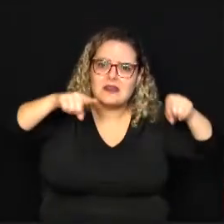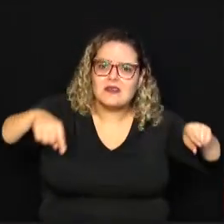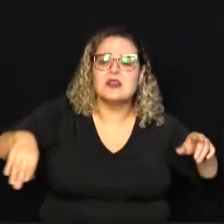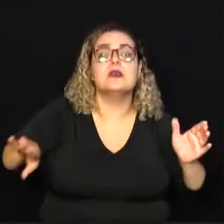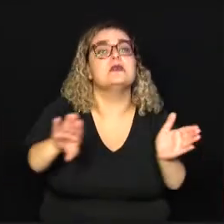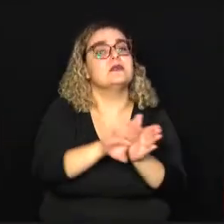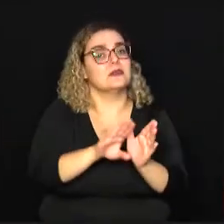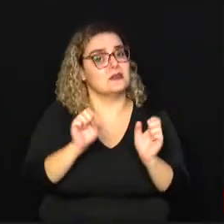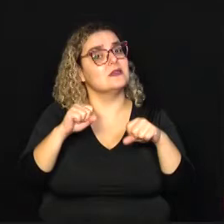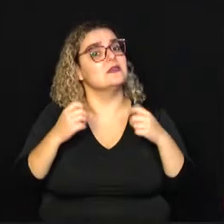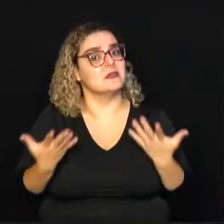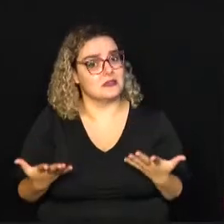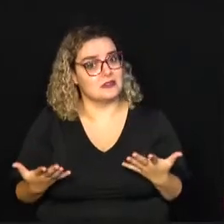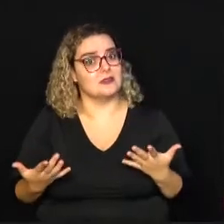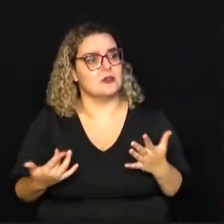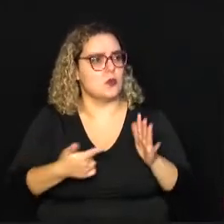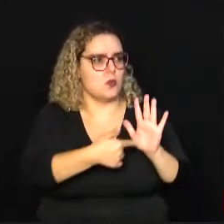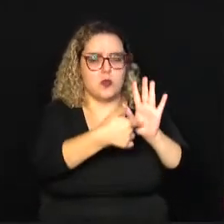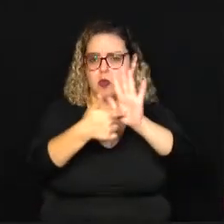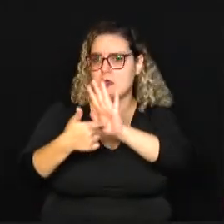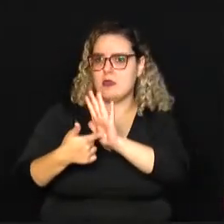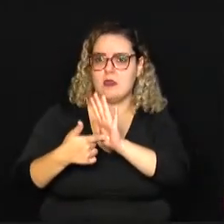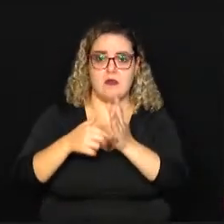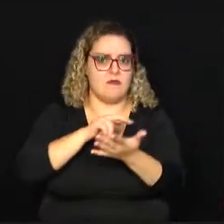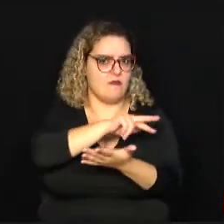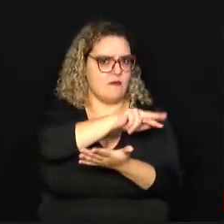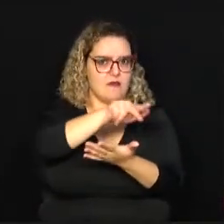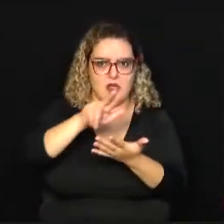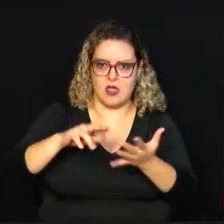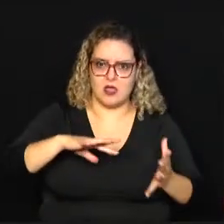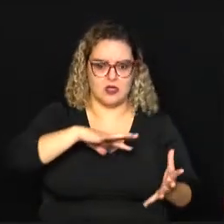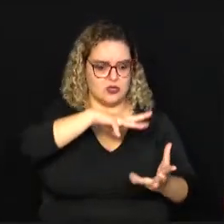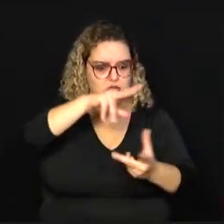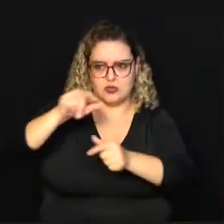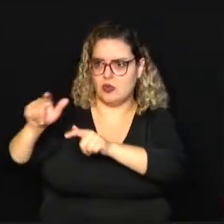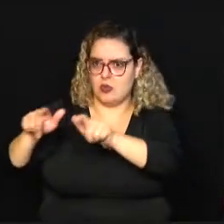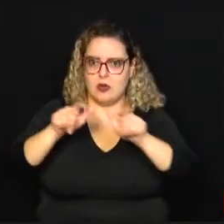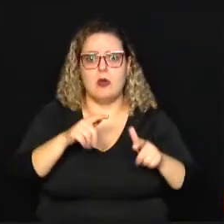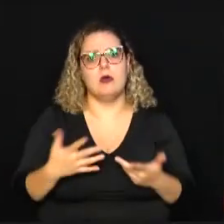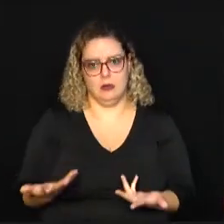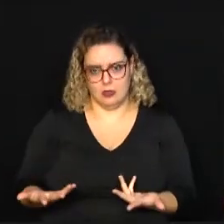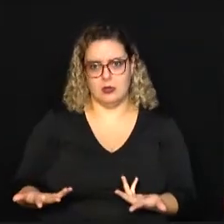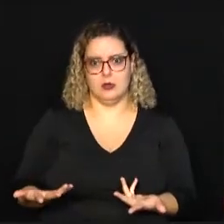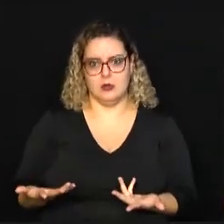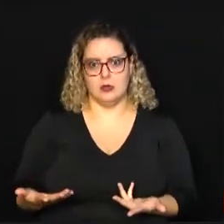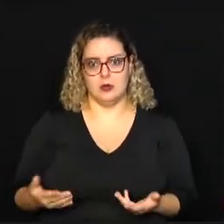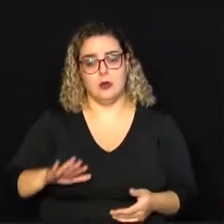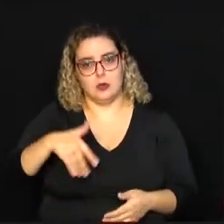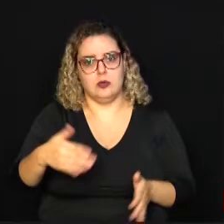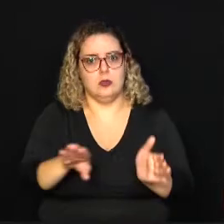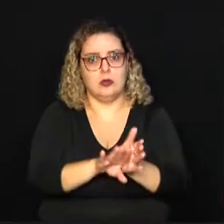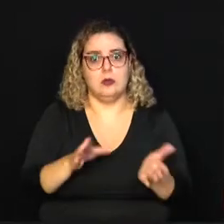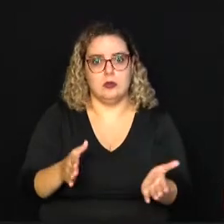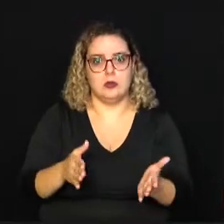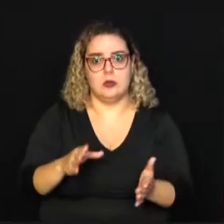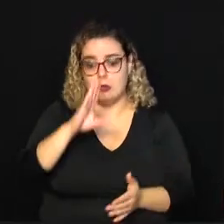Essa variante se mostrou, assim como em vários lugares do mundo, a gente sabe que quando aparece uma variante mais contagiosa, ela vai predominar rapidamente sobre as demais.